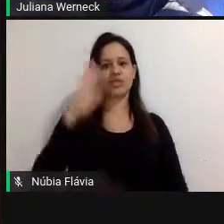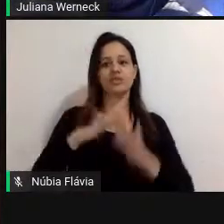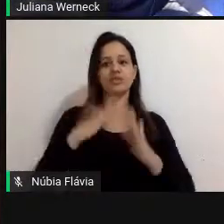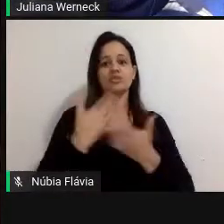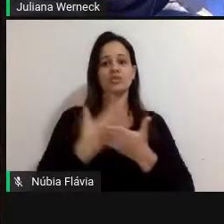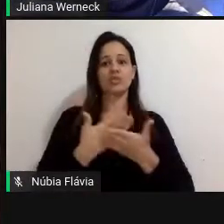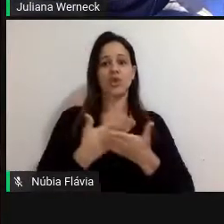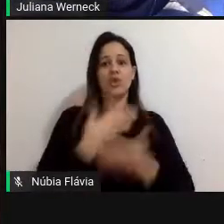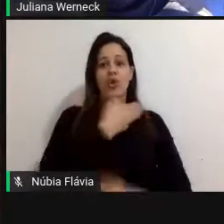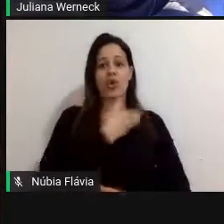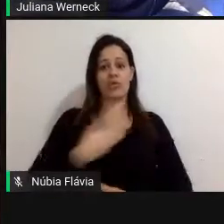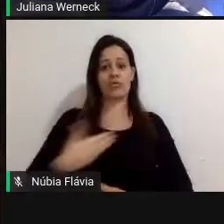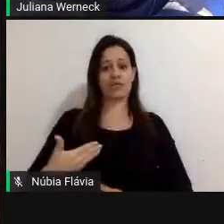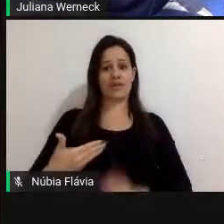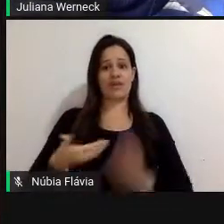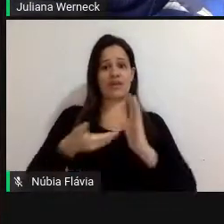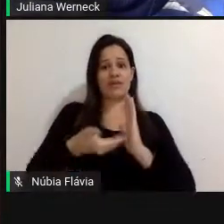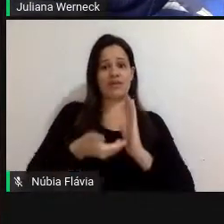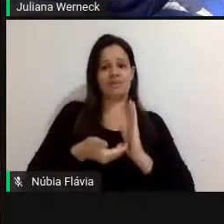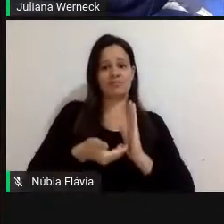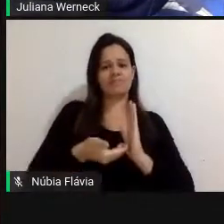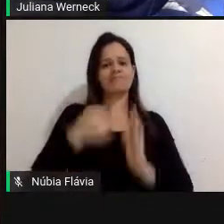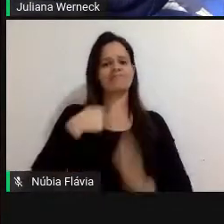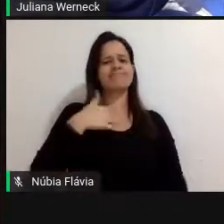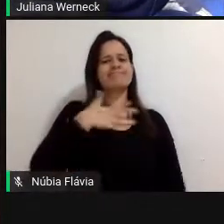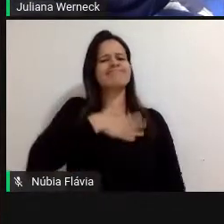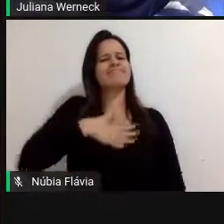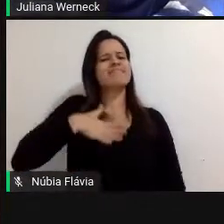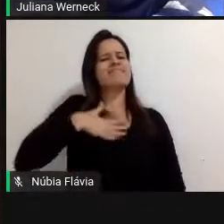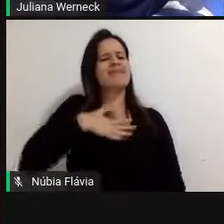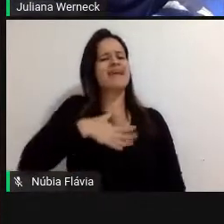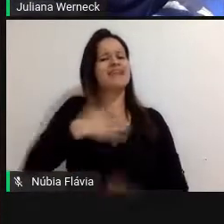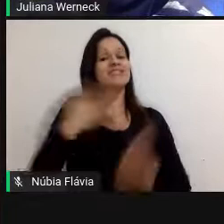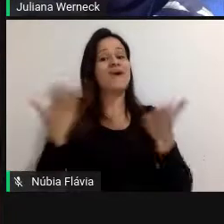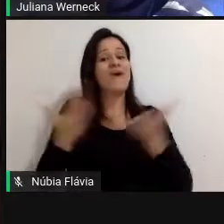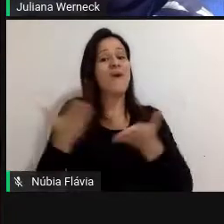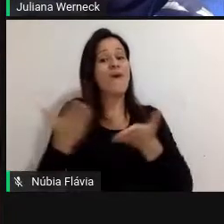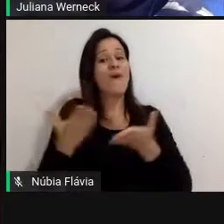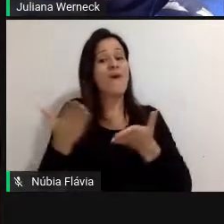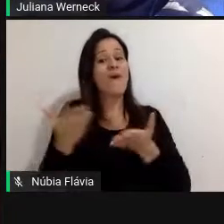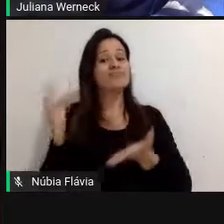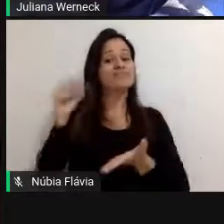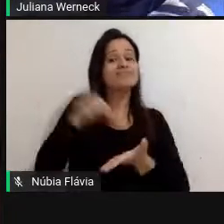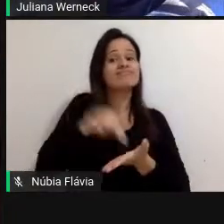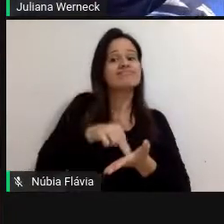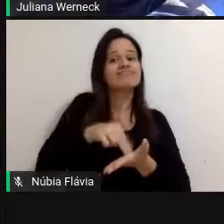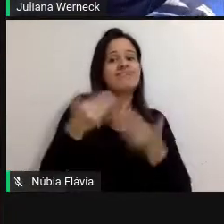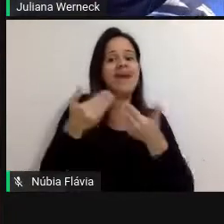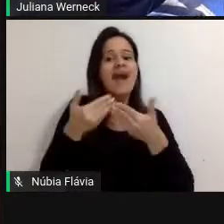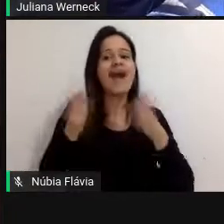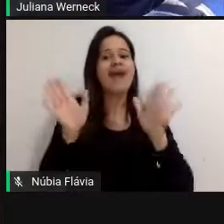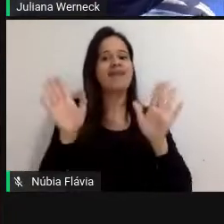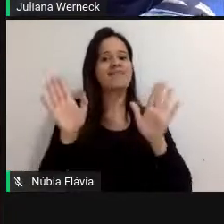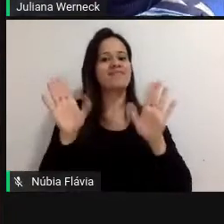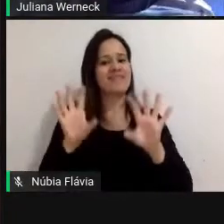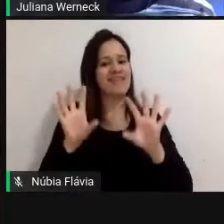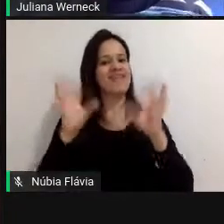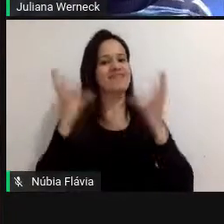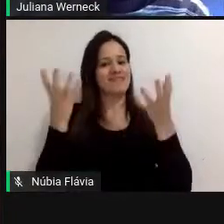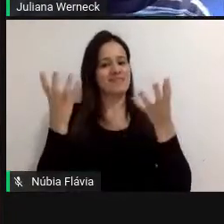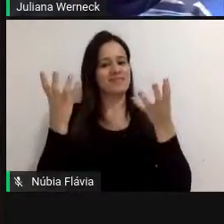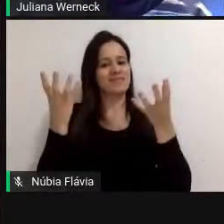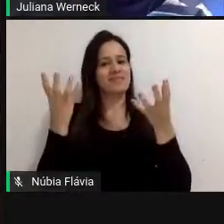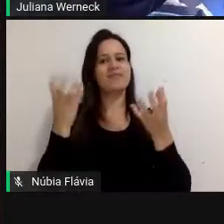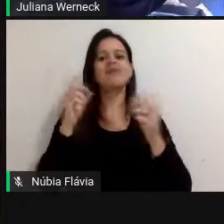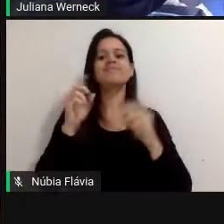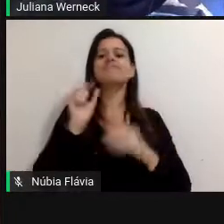dos Deputados. É um grande prazer estar aqui hoje, abrindo esse evento e que vai trazer